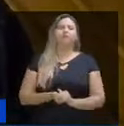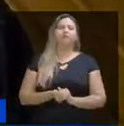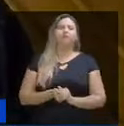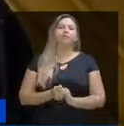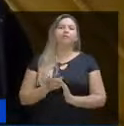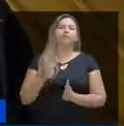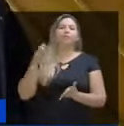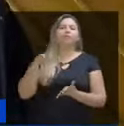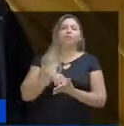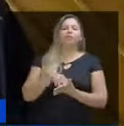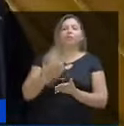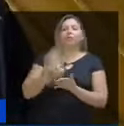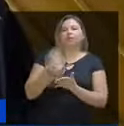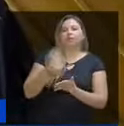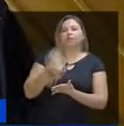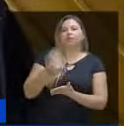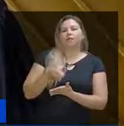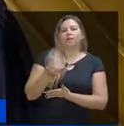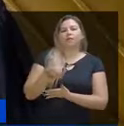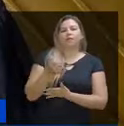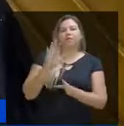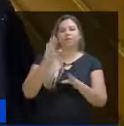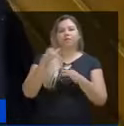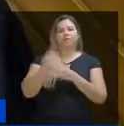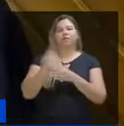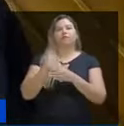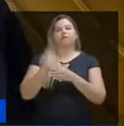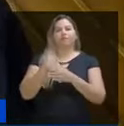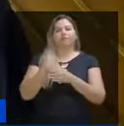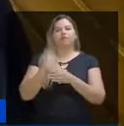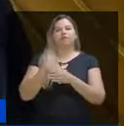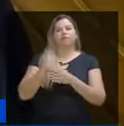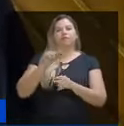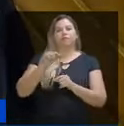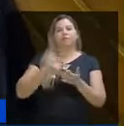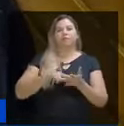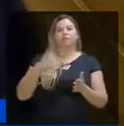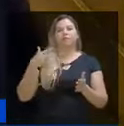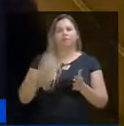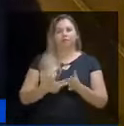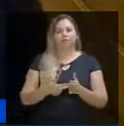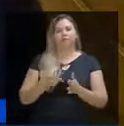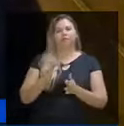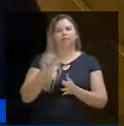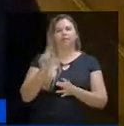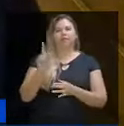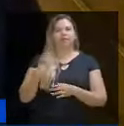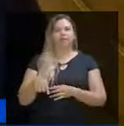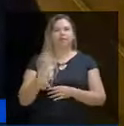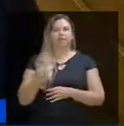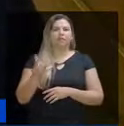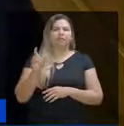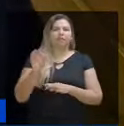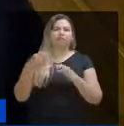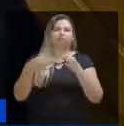Sanção obrigacional eleitoral, que é aquela onde o